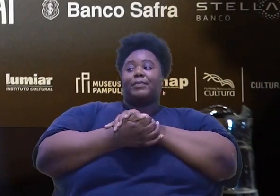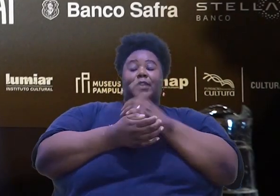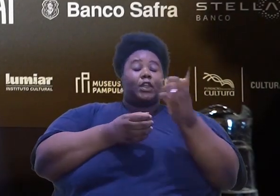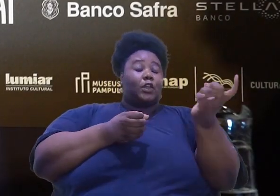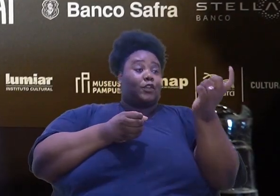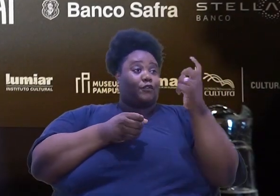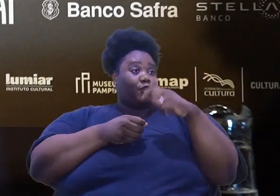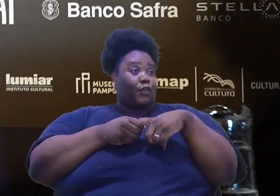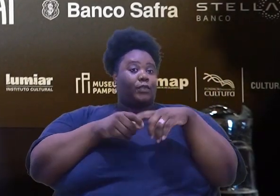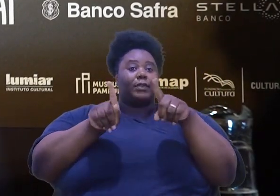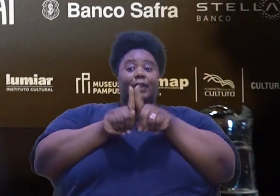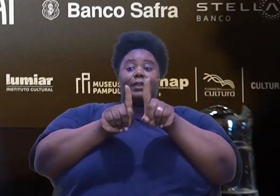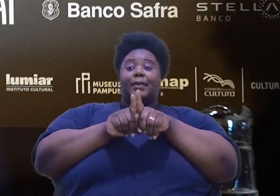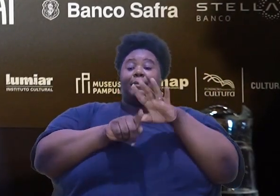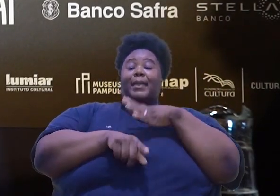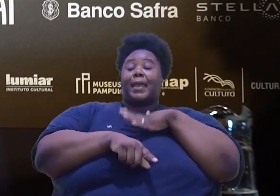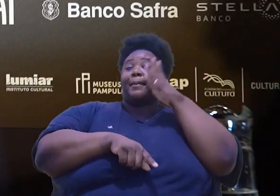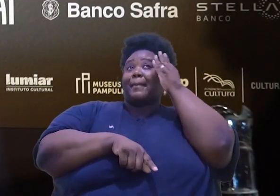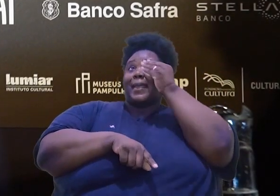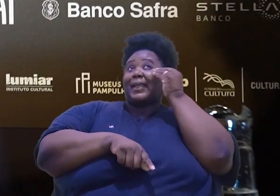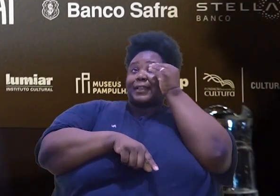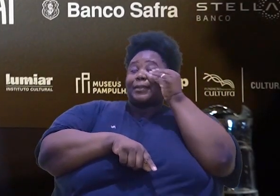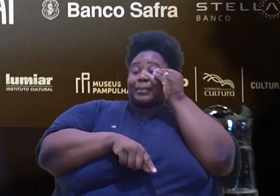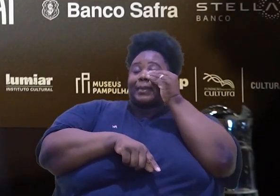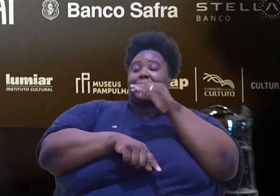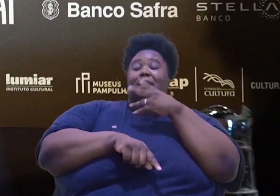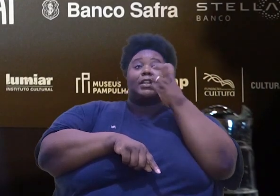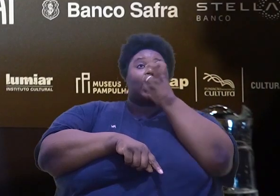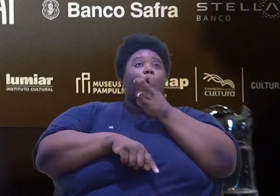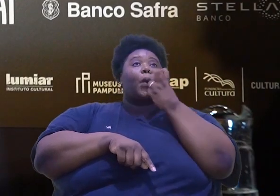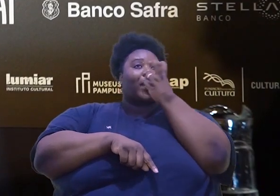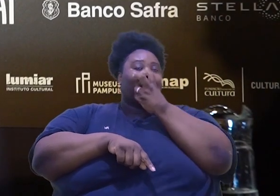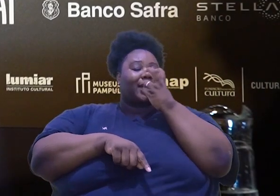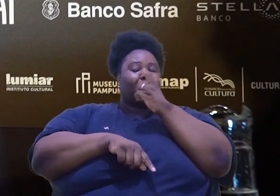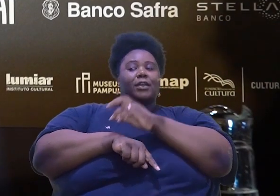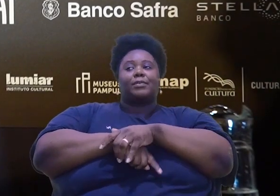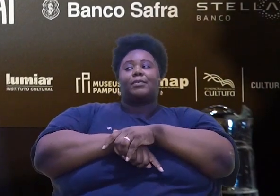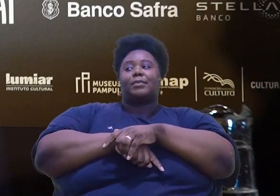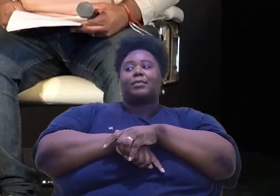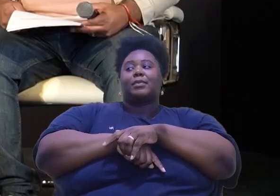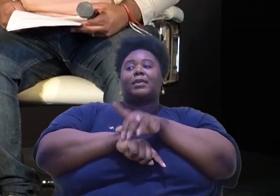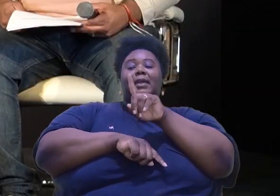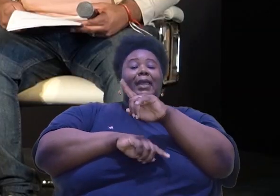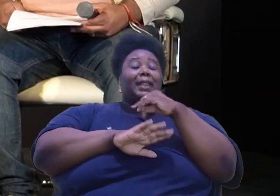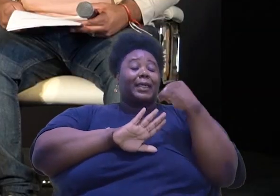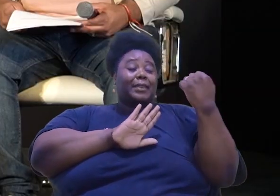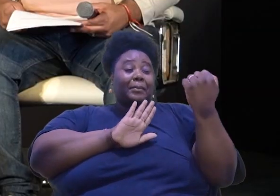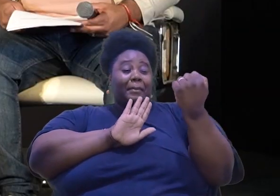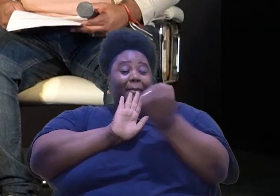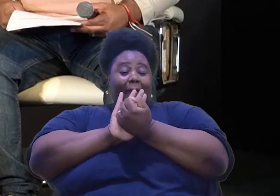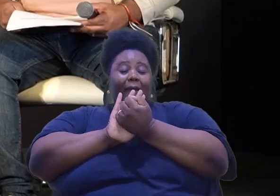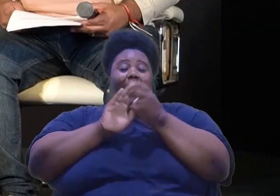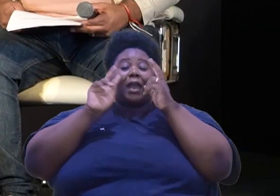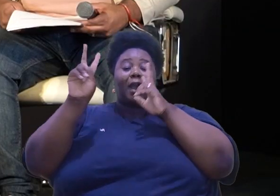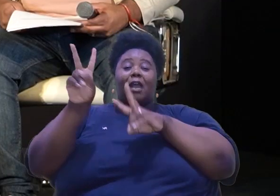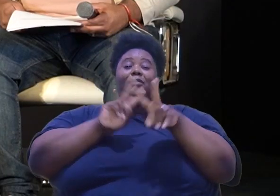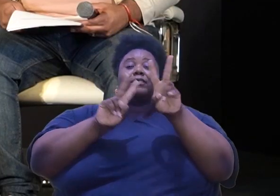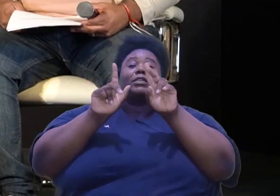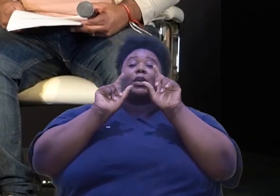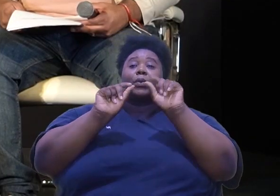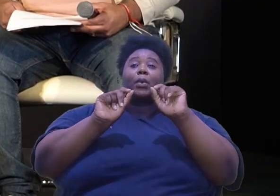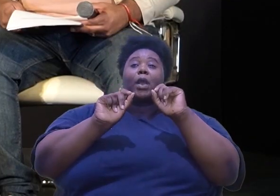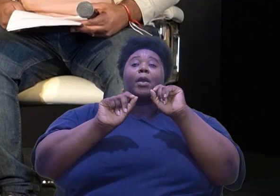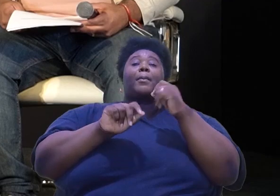voltando a isso, a minha experiência com a oralidade, ela marca visivelmente o